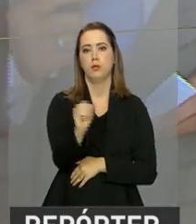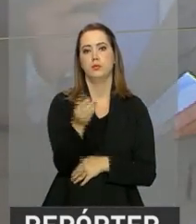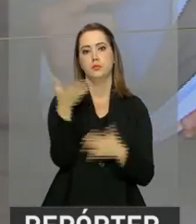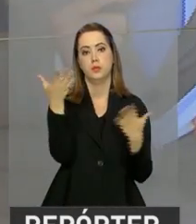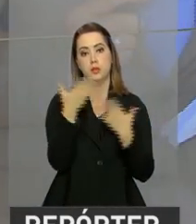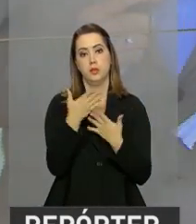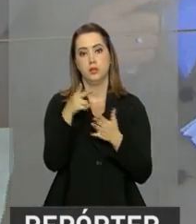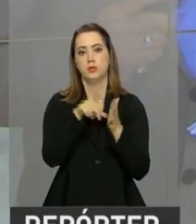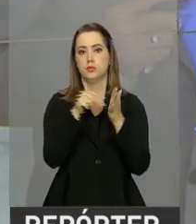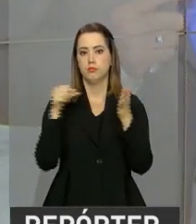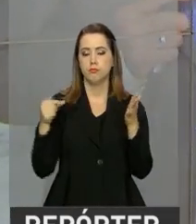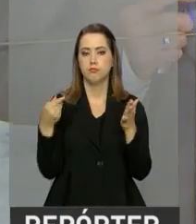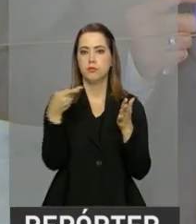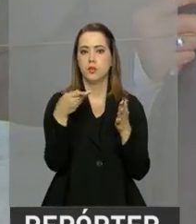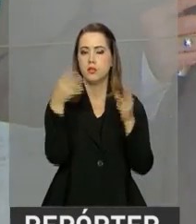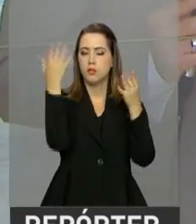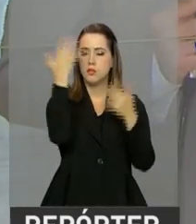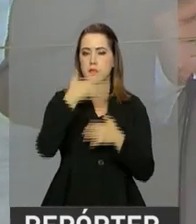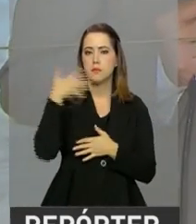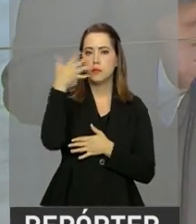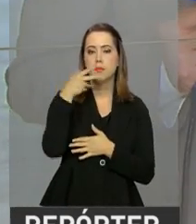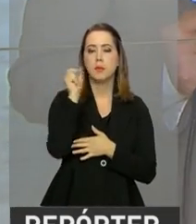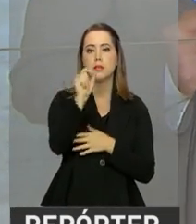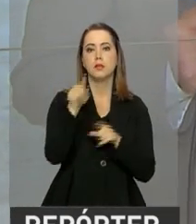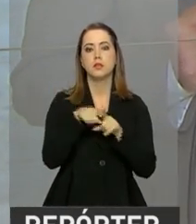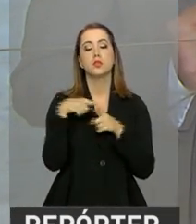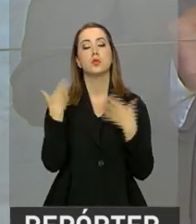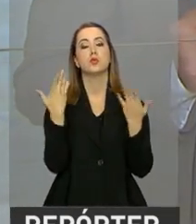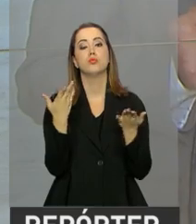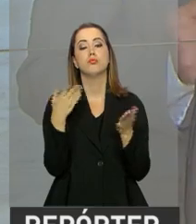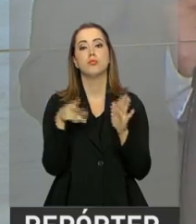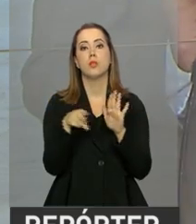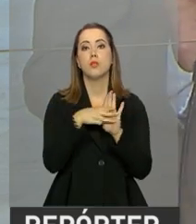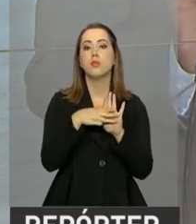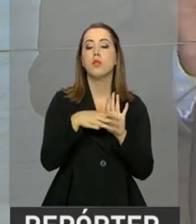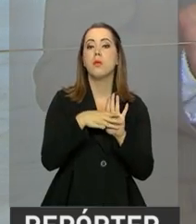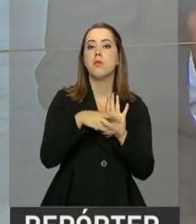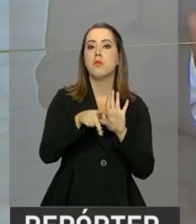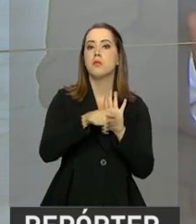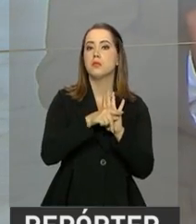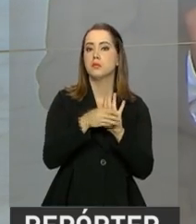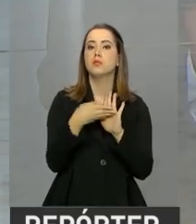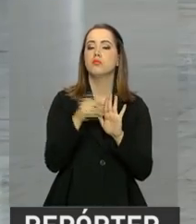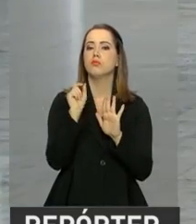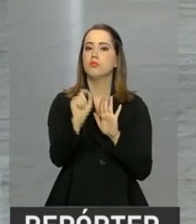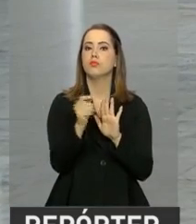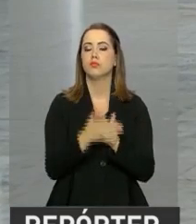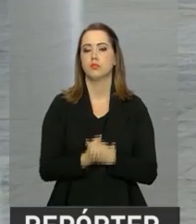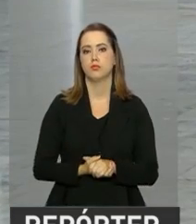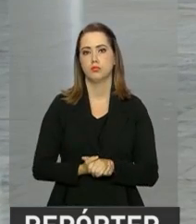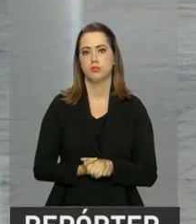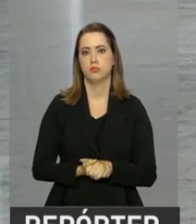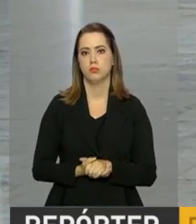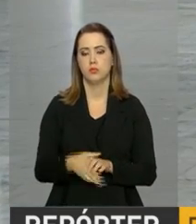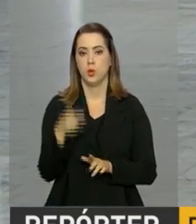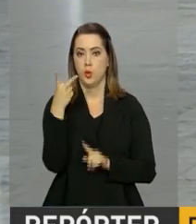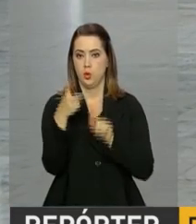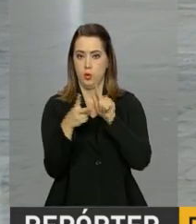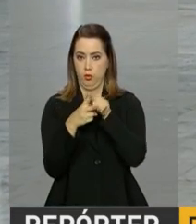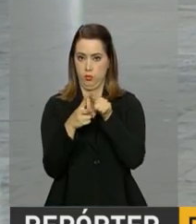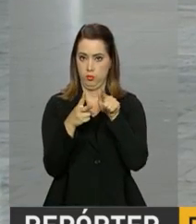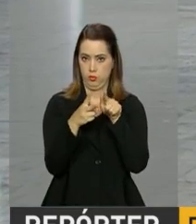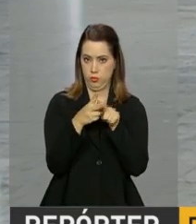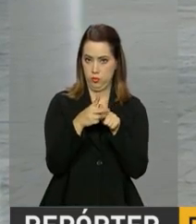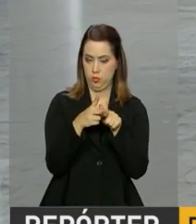Planalto, e explica para a gente que medidas são essas. Paulo, boa tarde. Boa tarde, Jaime. São duas medidas provisórias